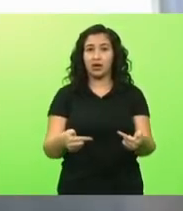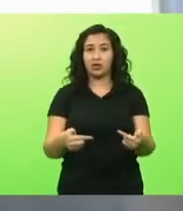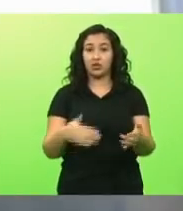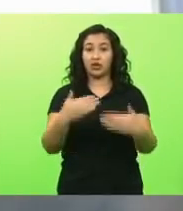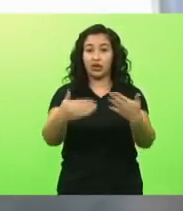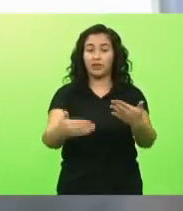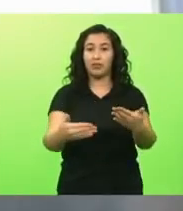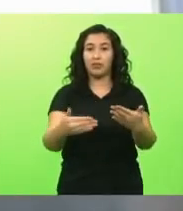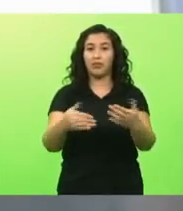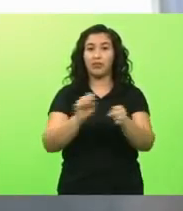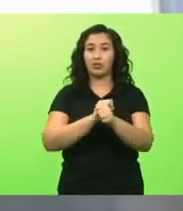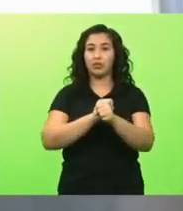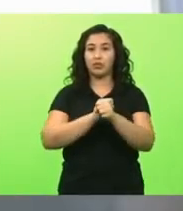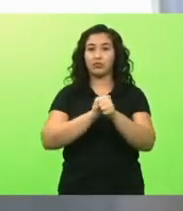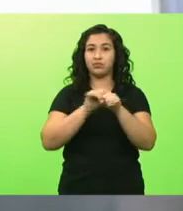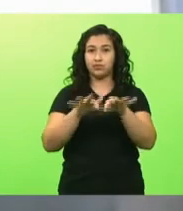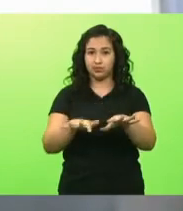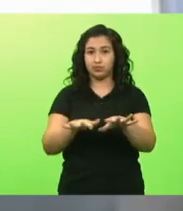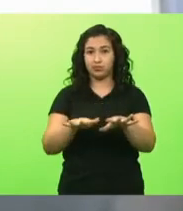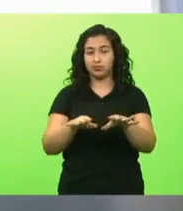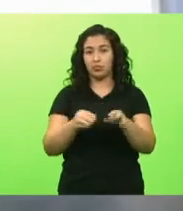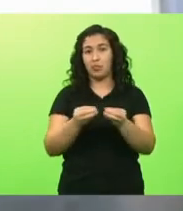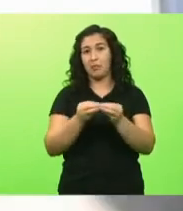pós-pandemias, pós-desastres,